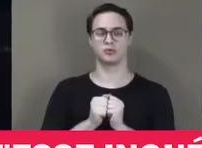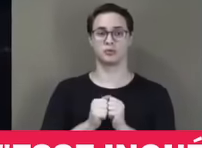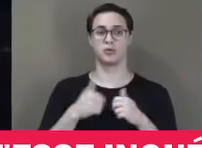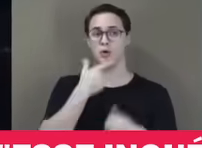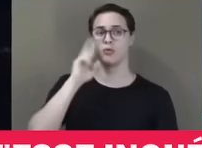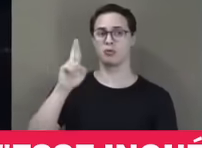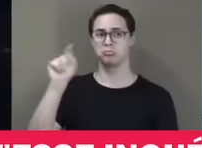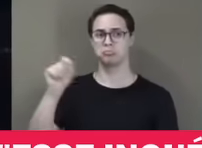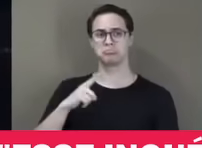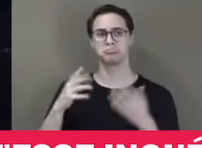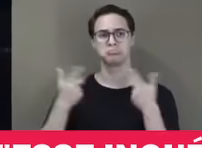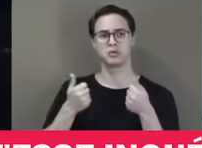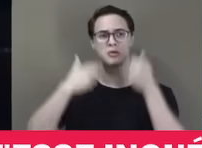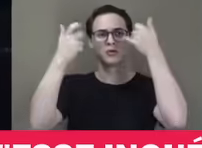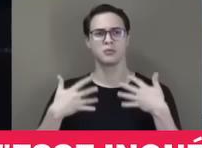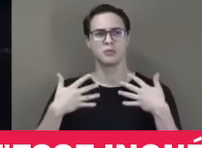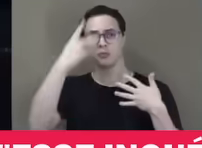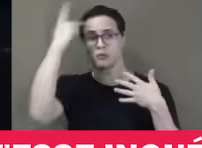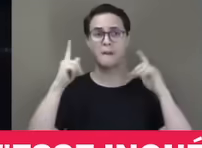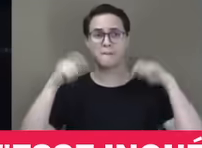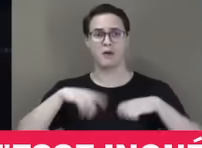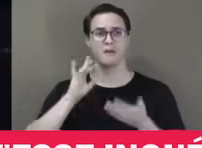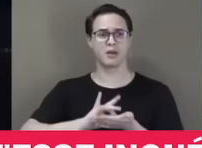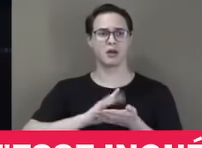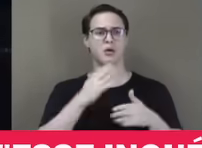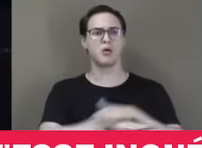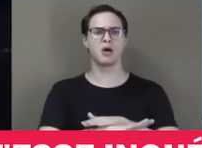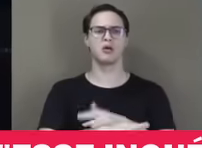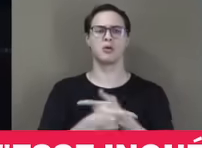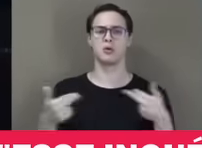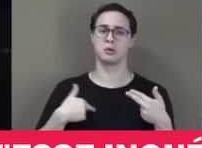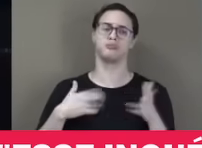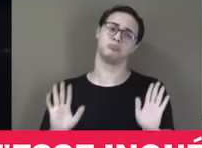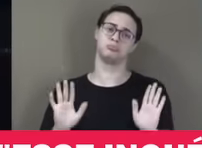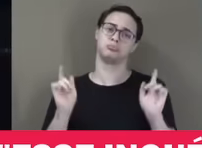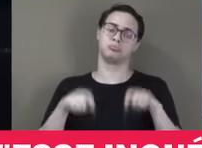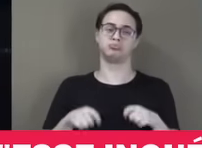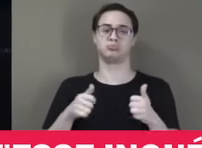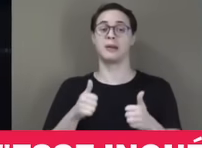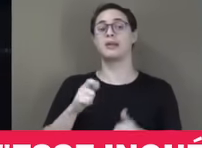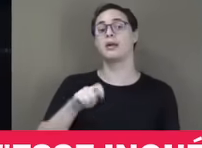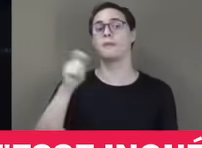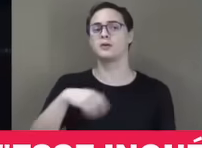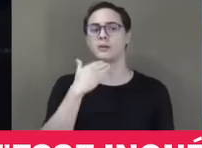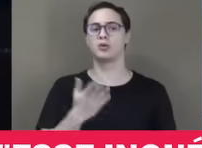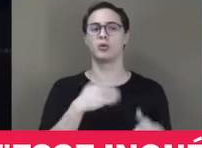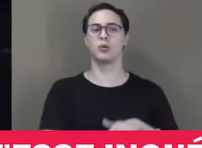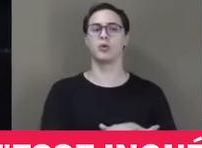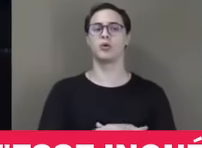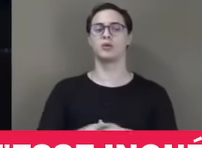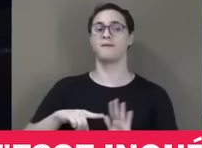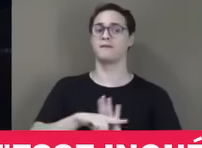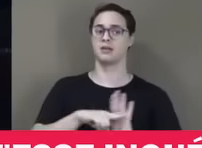o senhor foi muito eloquente ao dizer que só quem pode arquivar, eu até retificaria, quem é que pode pedir o arquivamento de